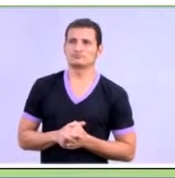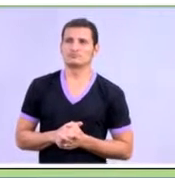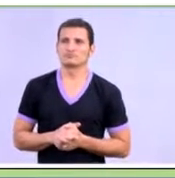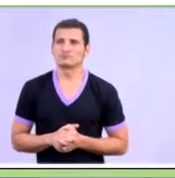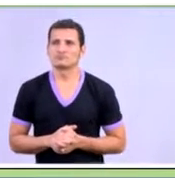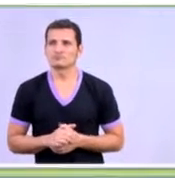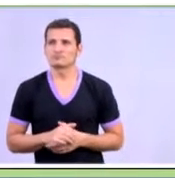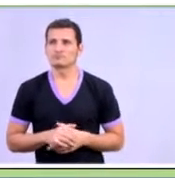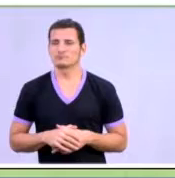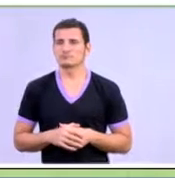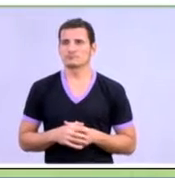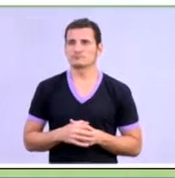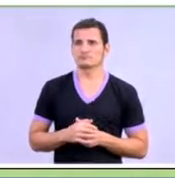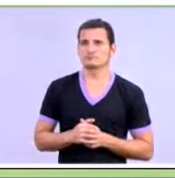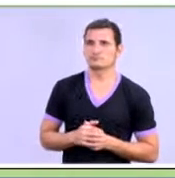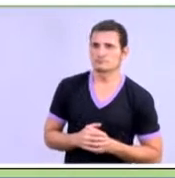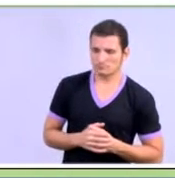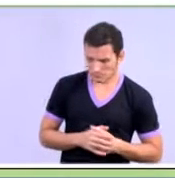atributo